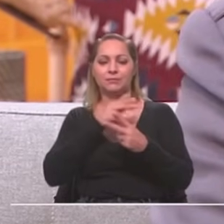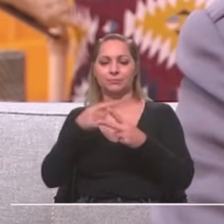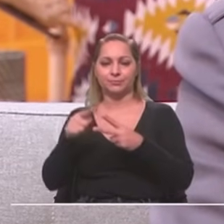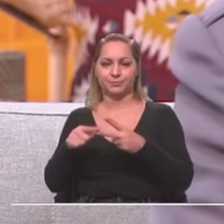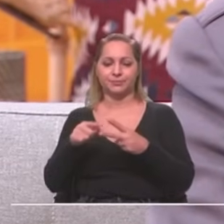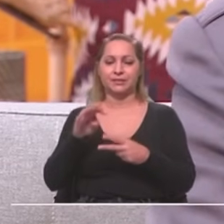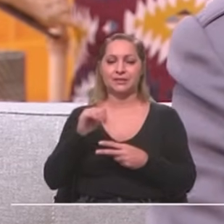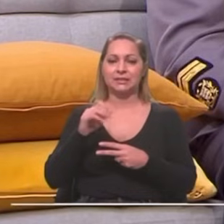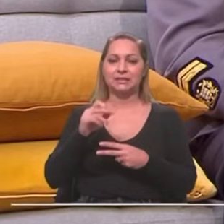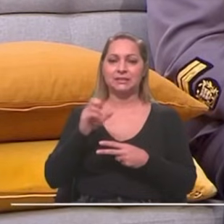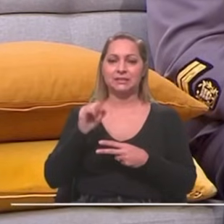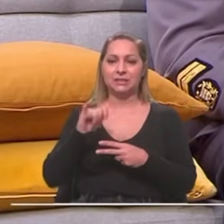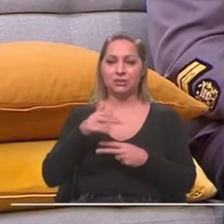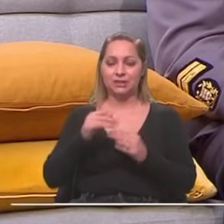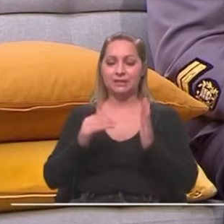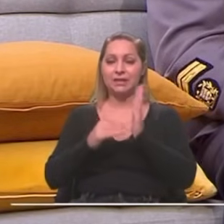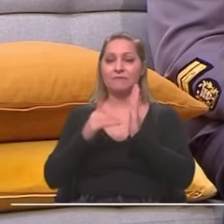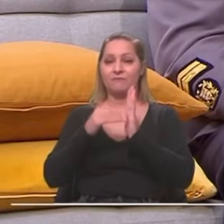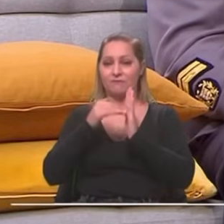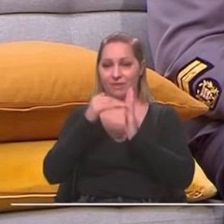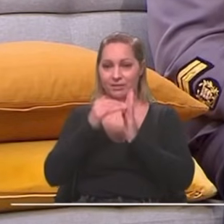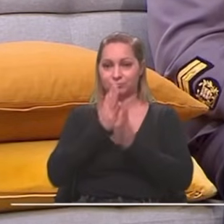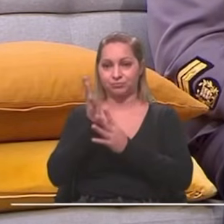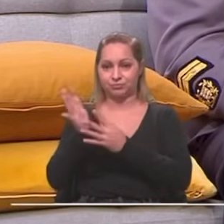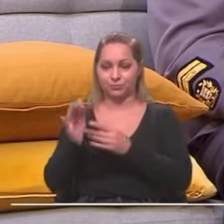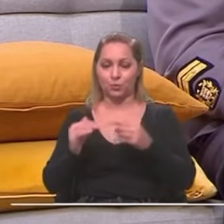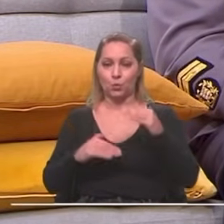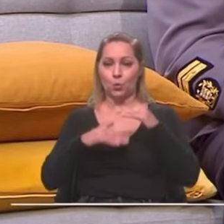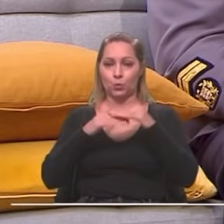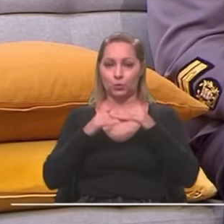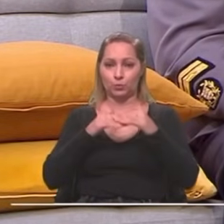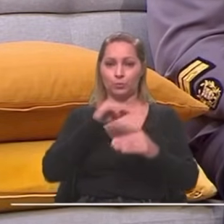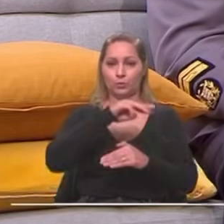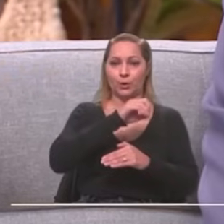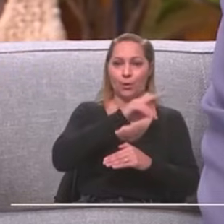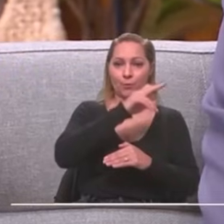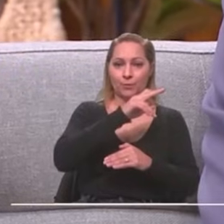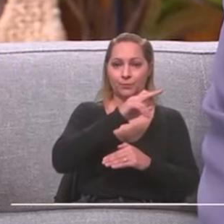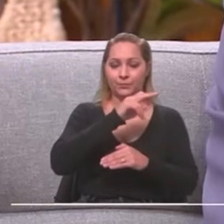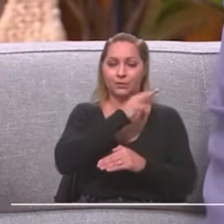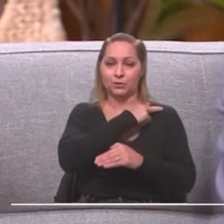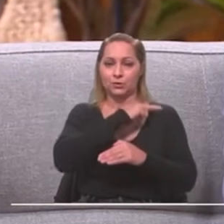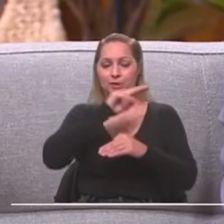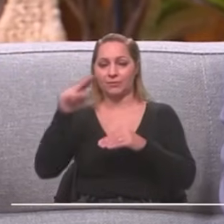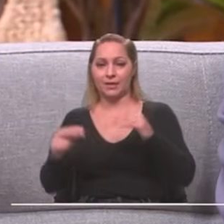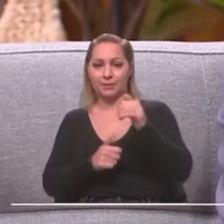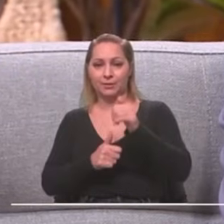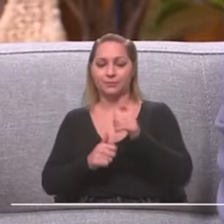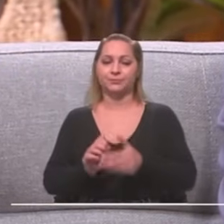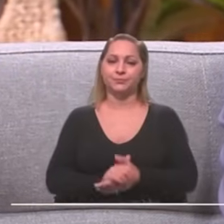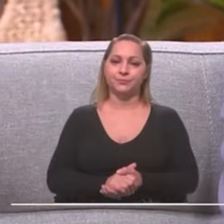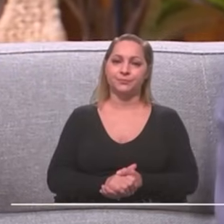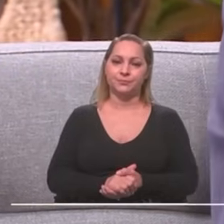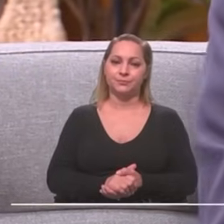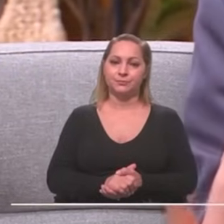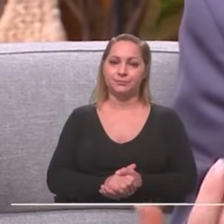de sargentos tem vários postos. Tem vários postos. O posto de topo de carreira será sargento-mor e o sargento-chefe é imediatamente abaixo do topo da